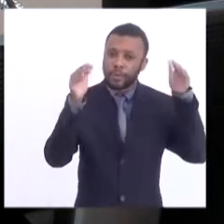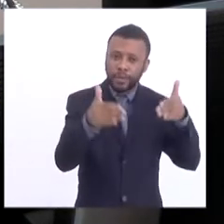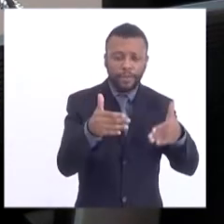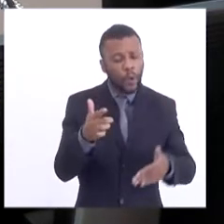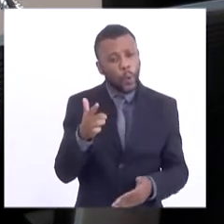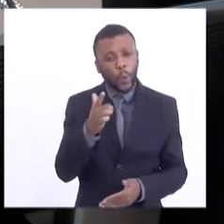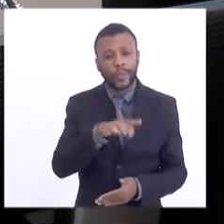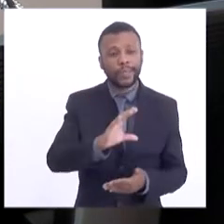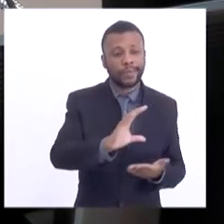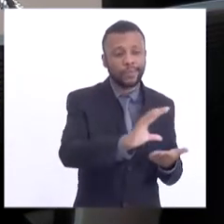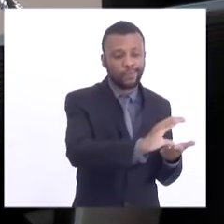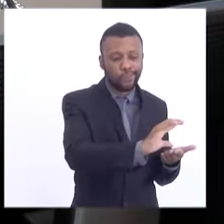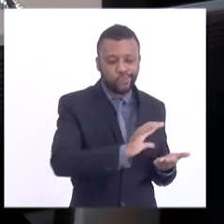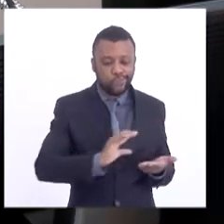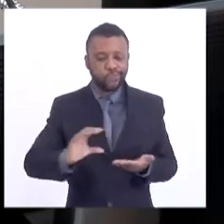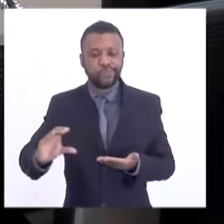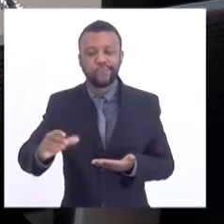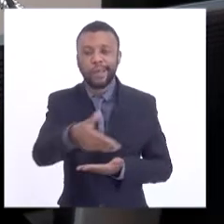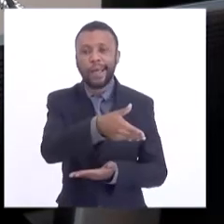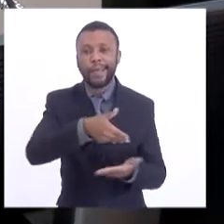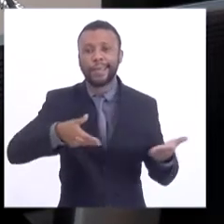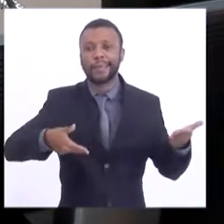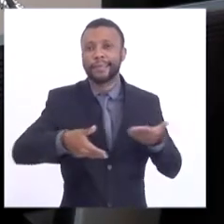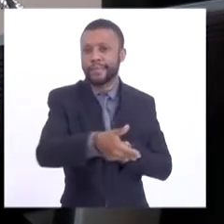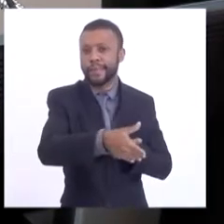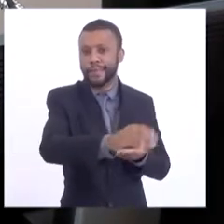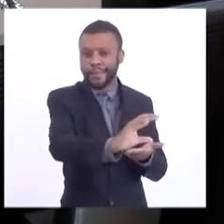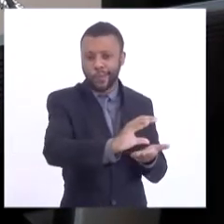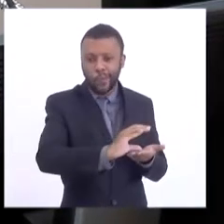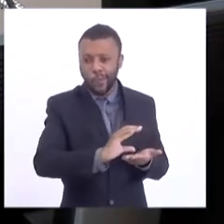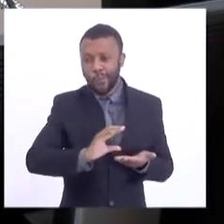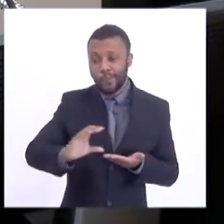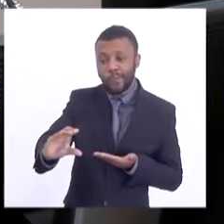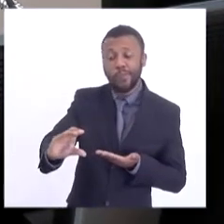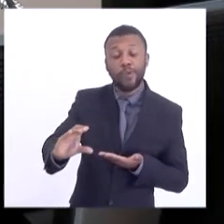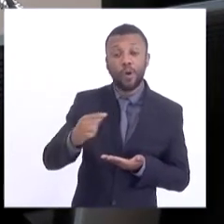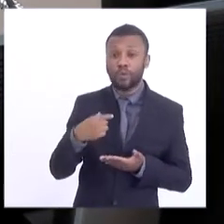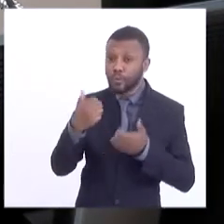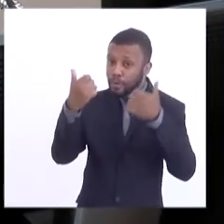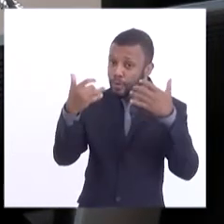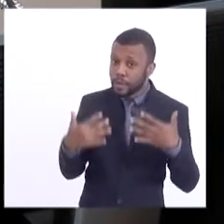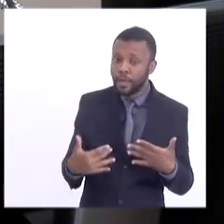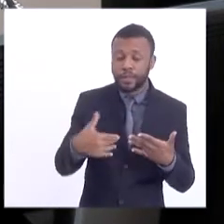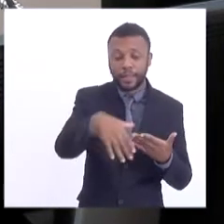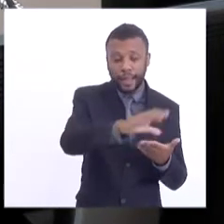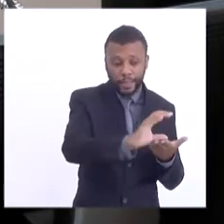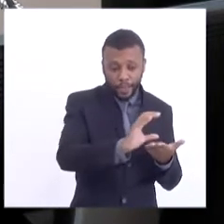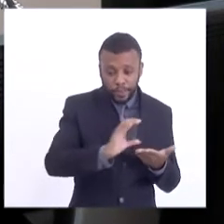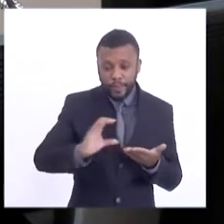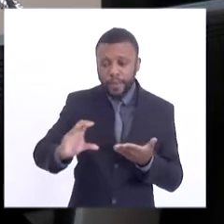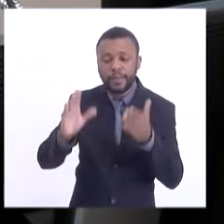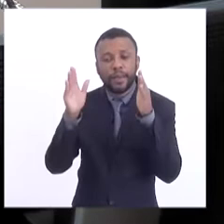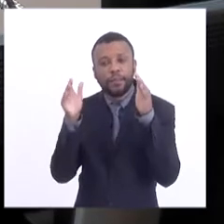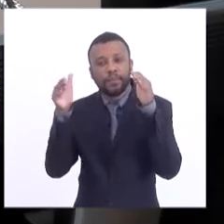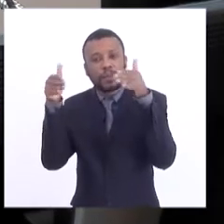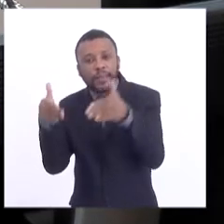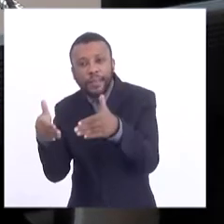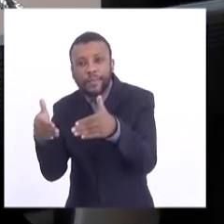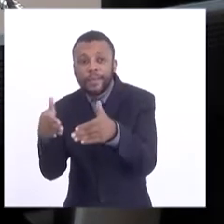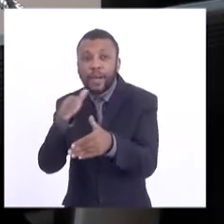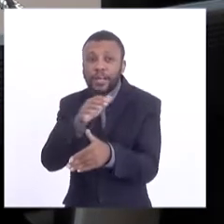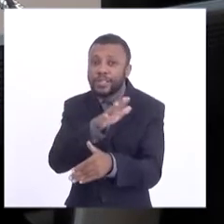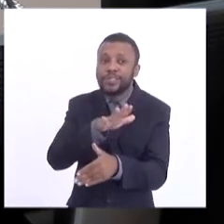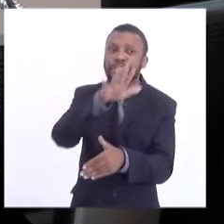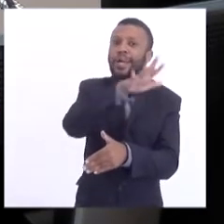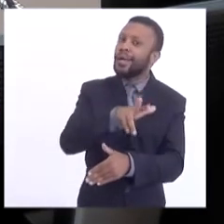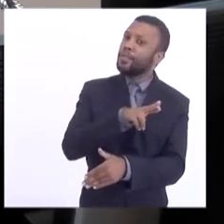eu tô dizendo é que essas transferências específicas e nos Gerais não existem